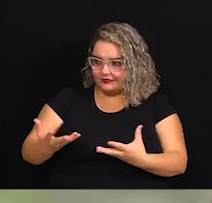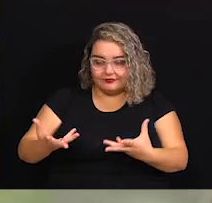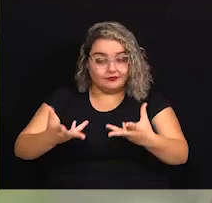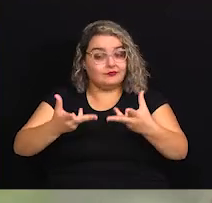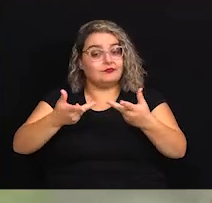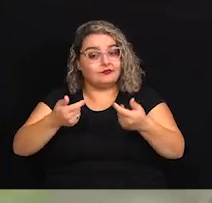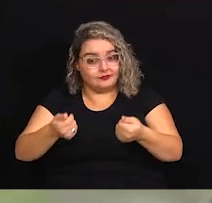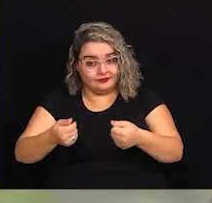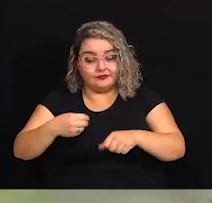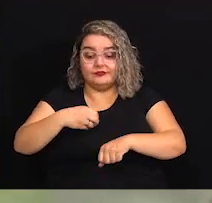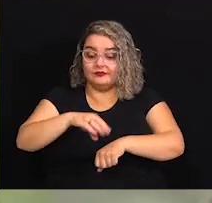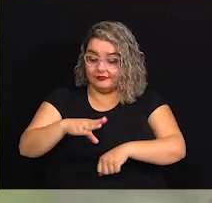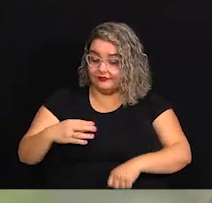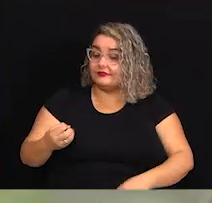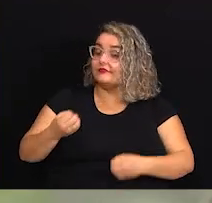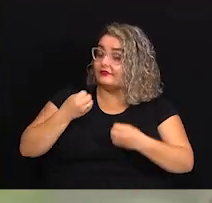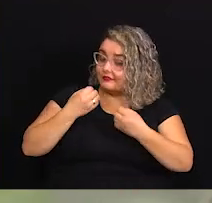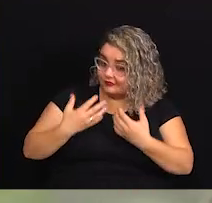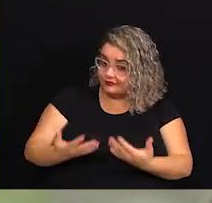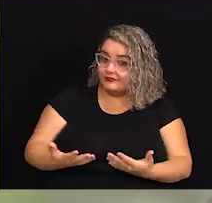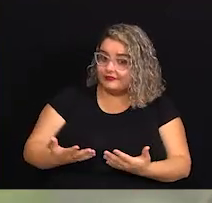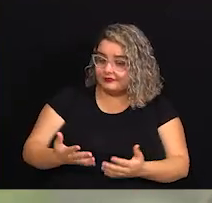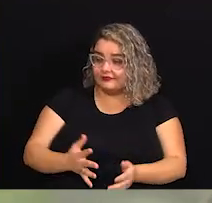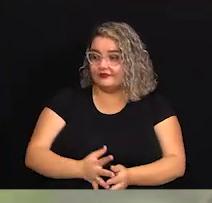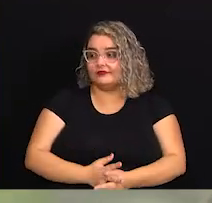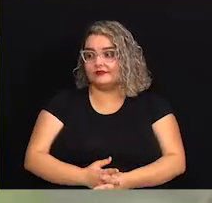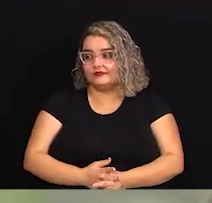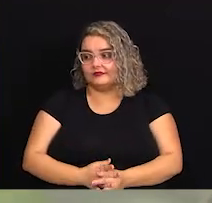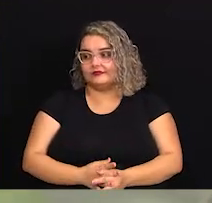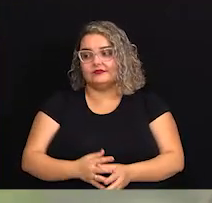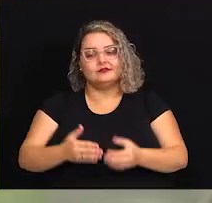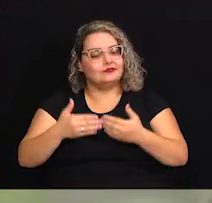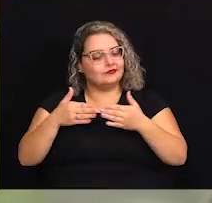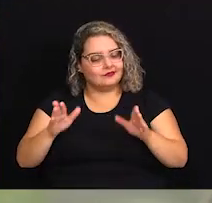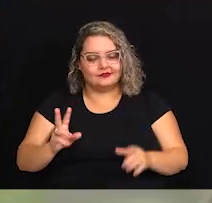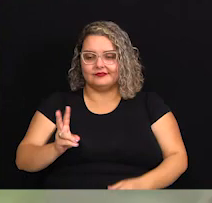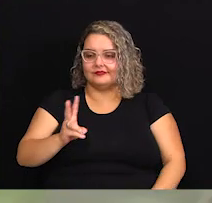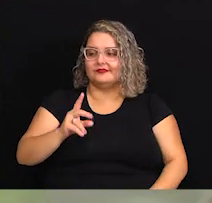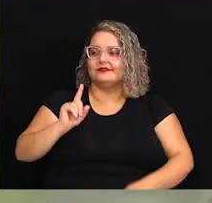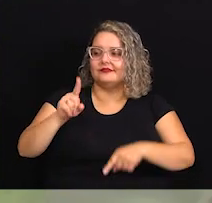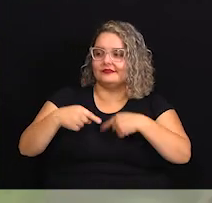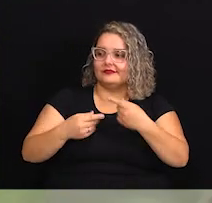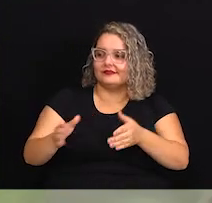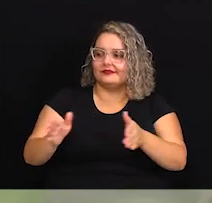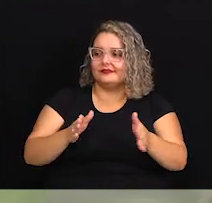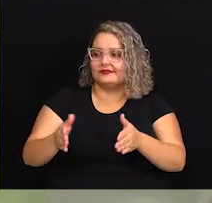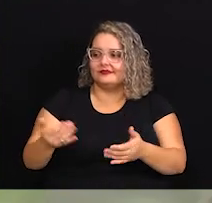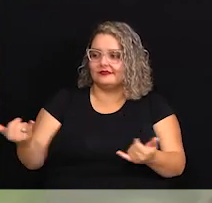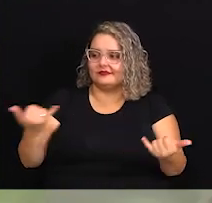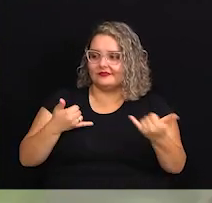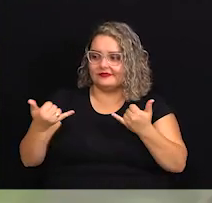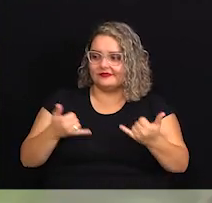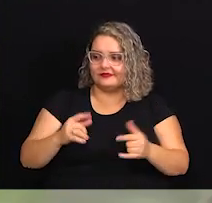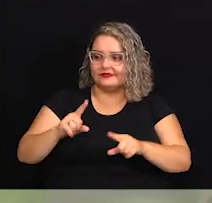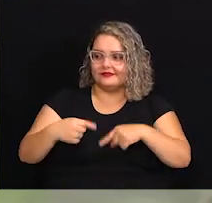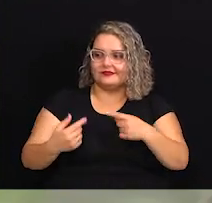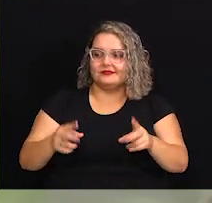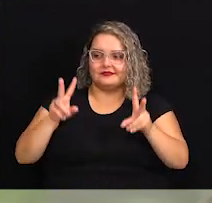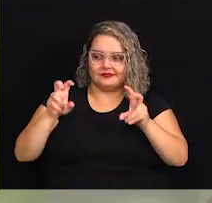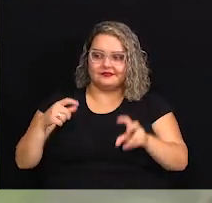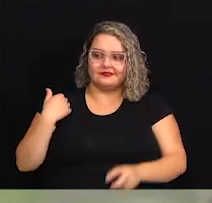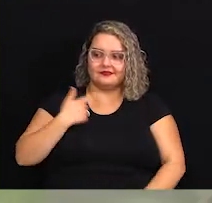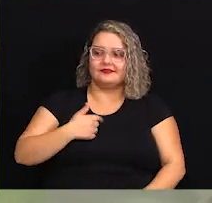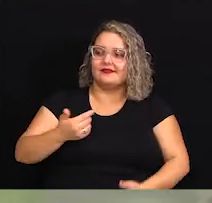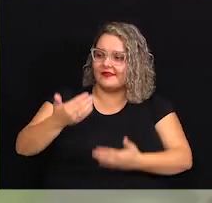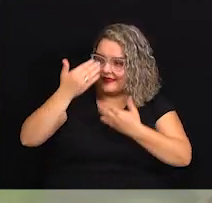foram maravilhosas, dicas muito boas. Fica as portas abertas para outro momento você vir falar aqui com algum outro assunto com a